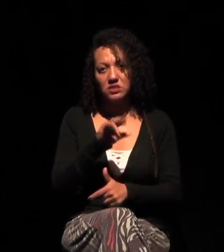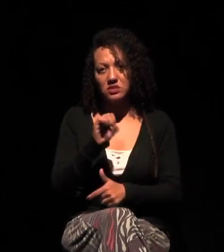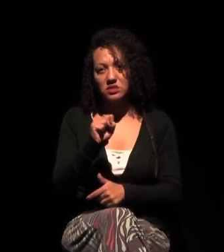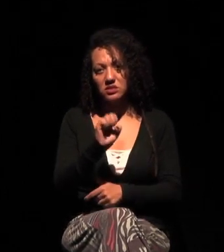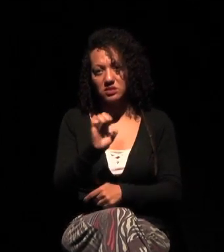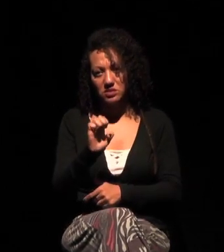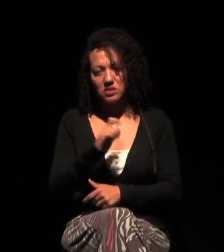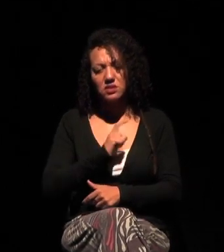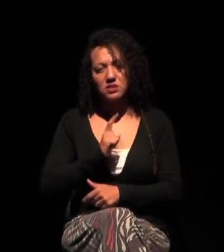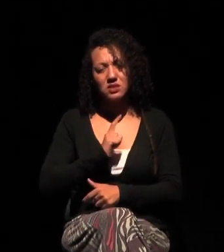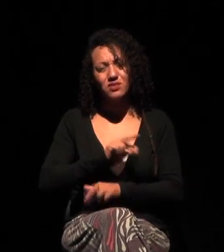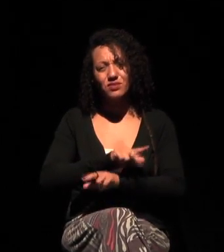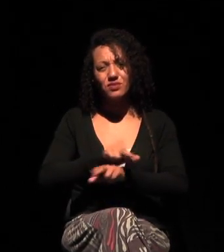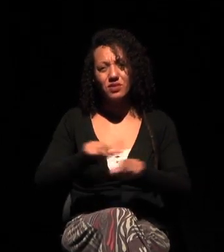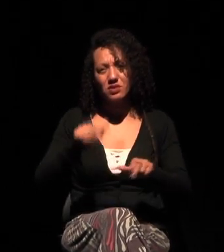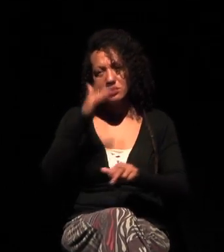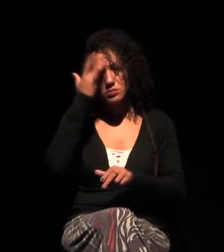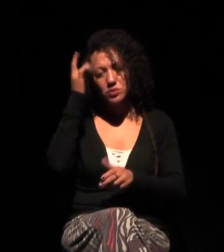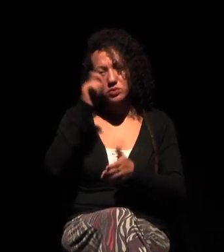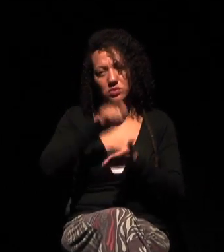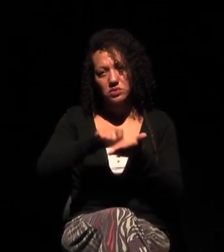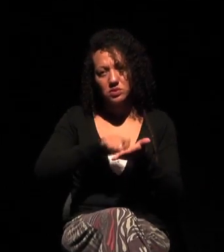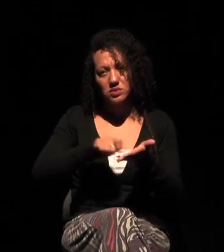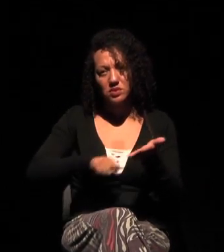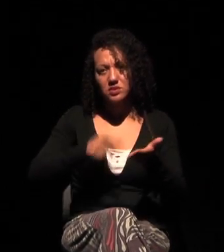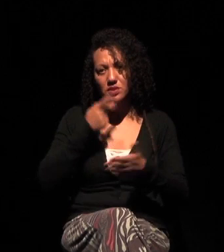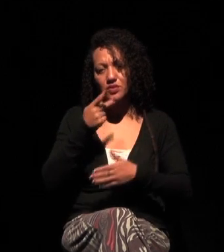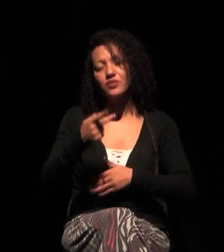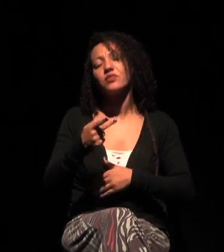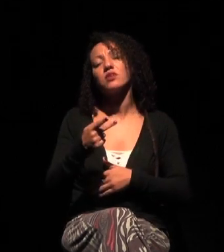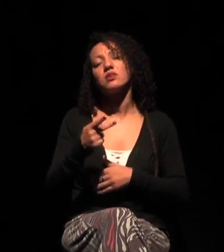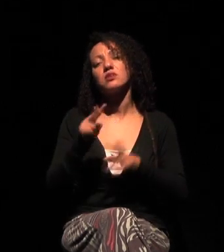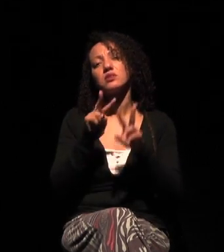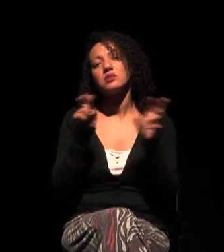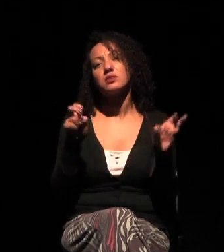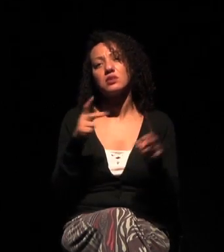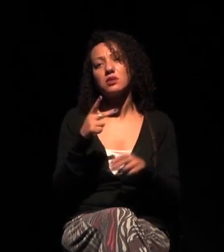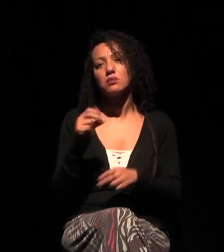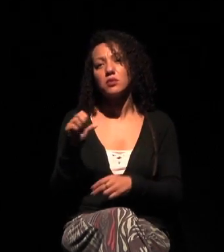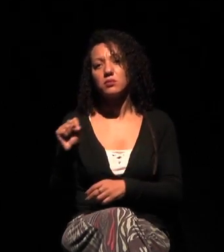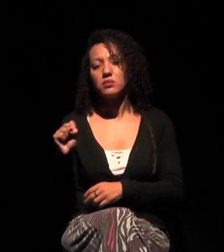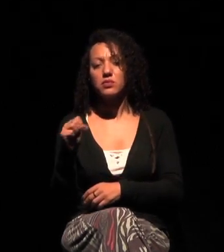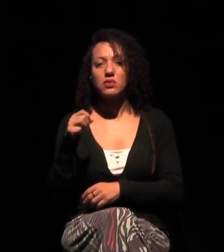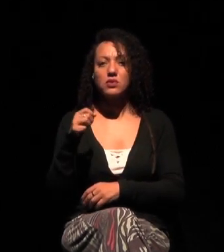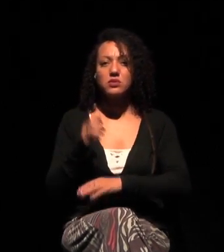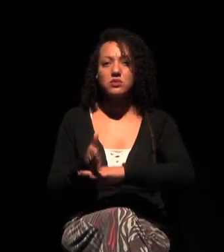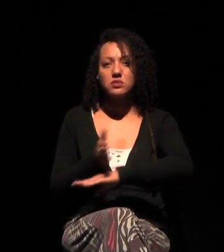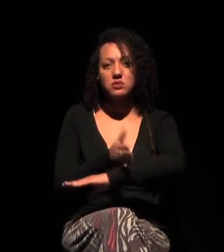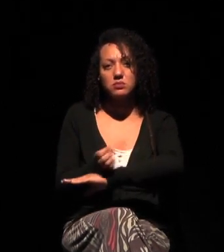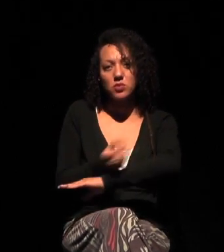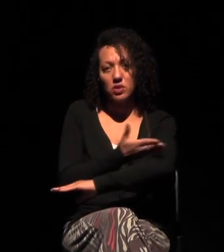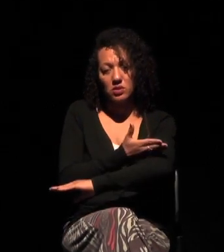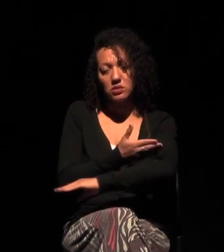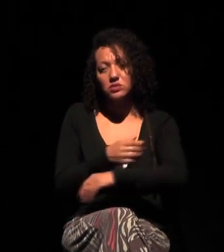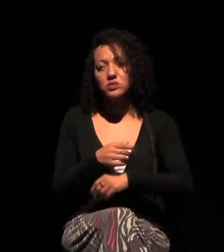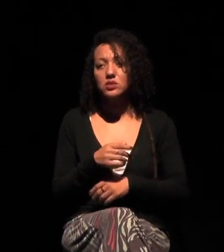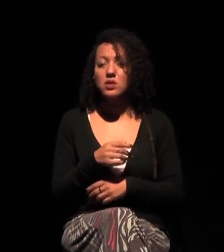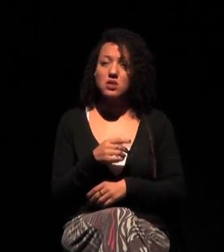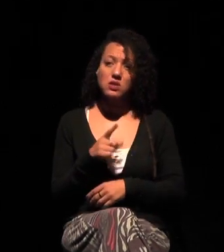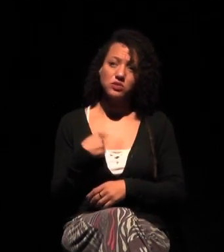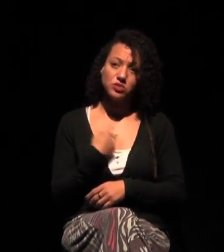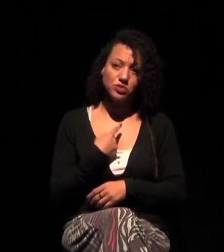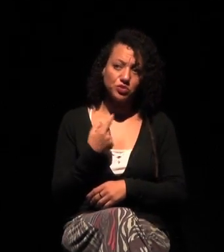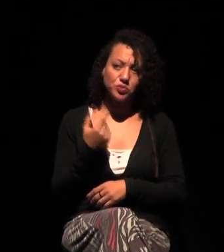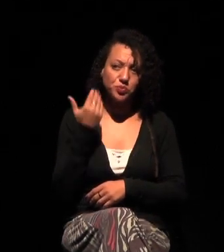como vocês sabem que falam da pós-modernidade portanto nós não temos uma clareza ou sensação de uma clareza